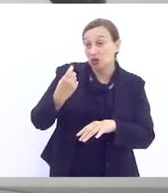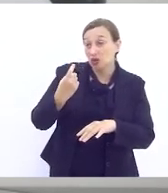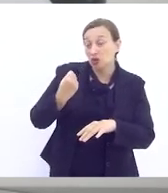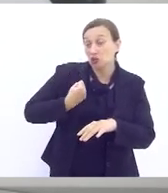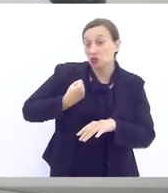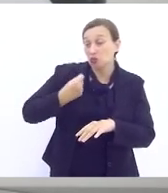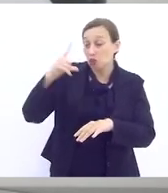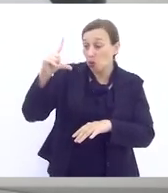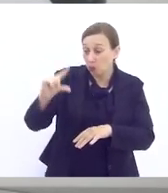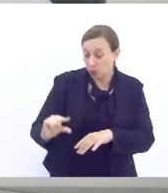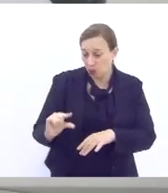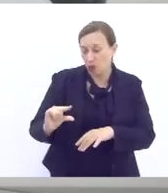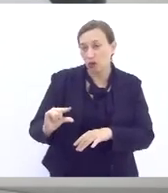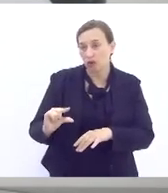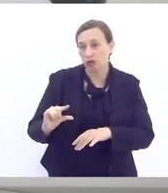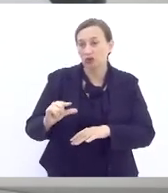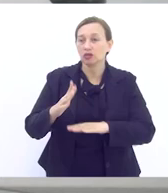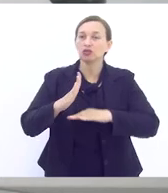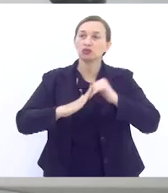eu sou